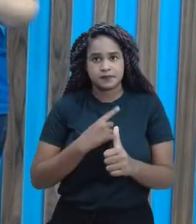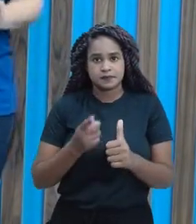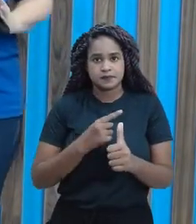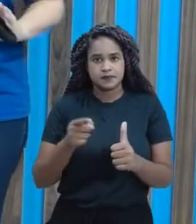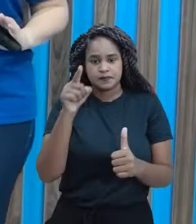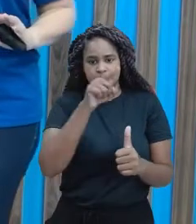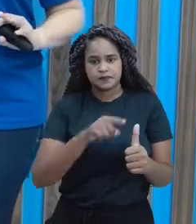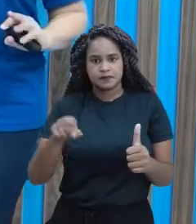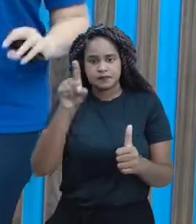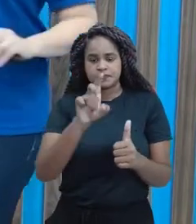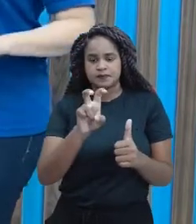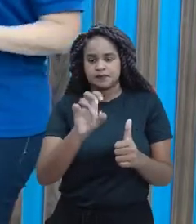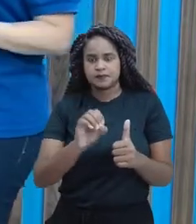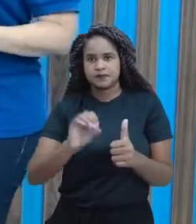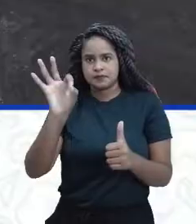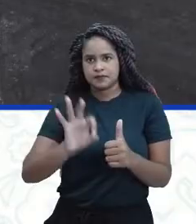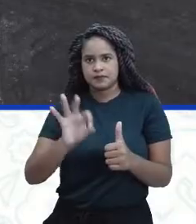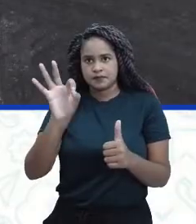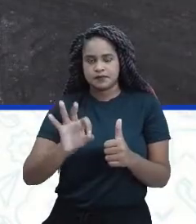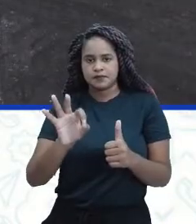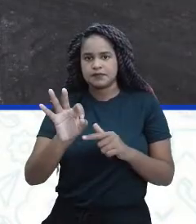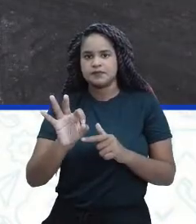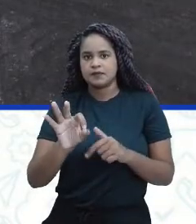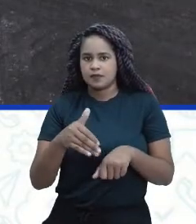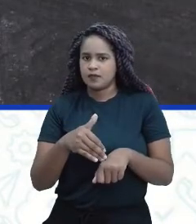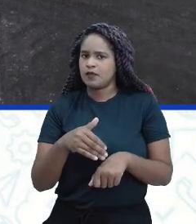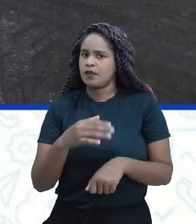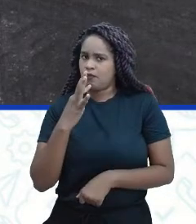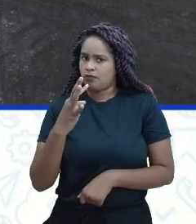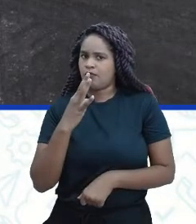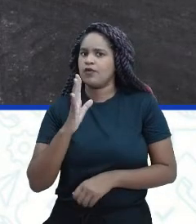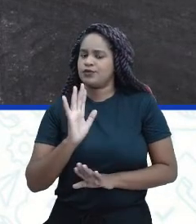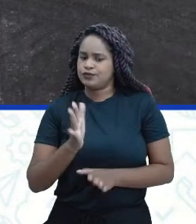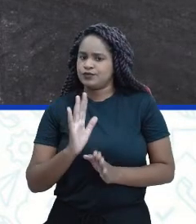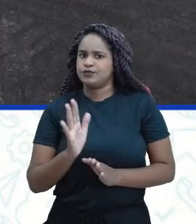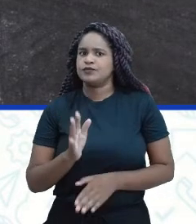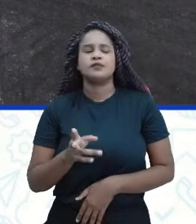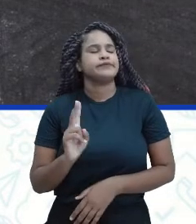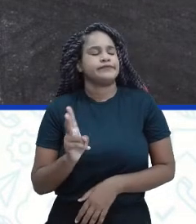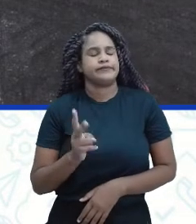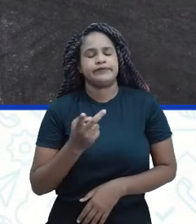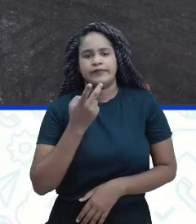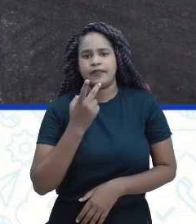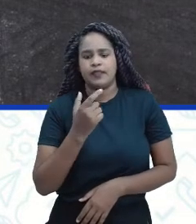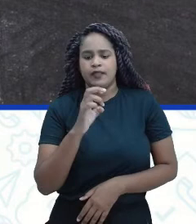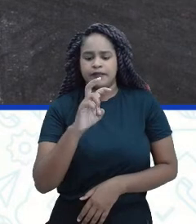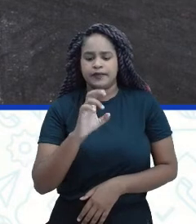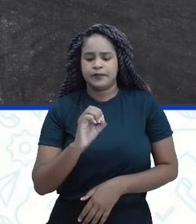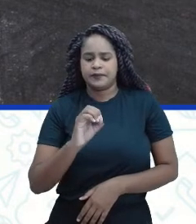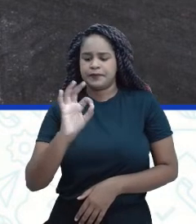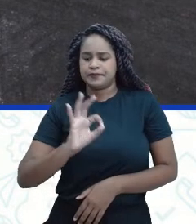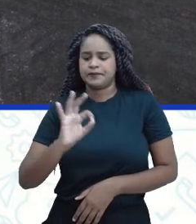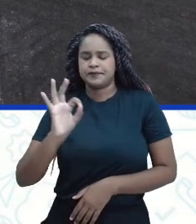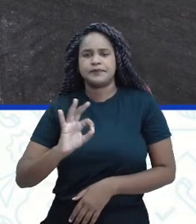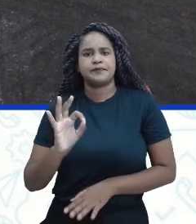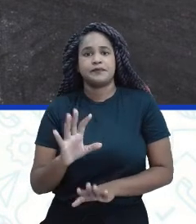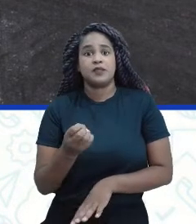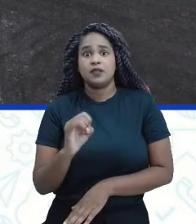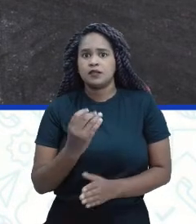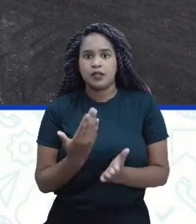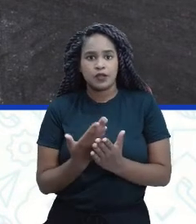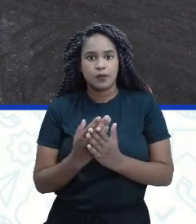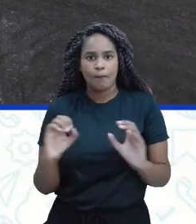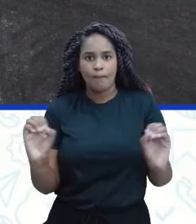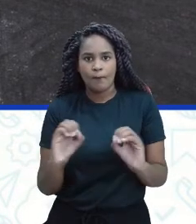o 50%, e o 50% é mais que conhecido, né, gente? Toda vez que a gente fala de 50%, eu acho que até quem não